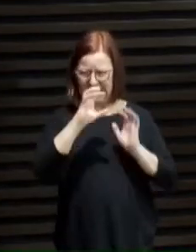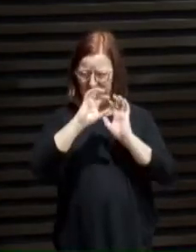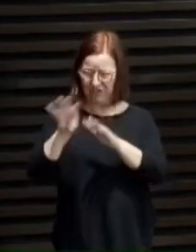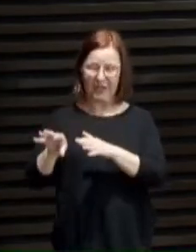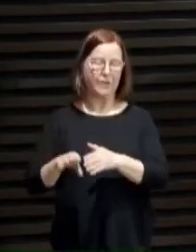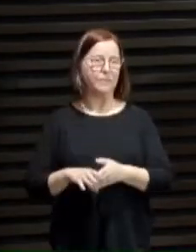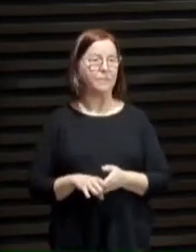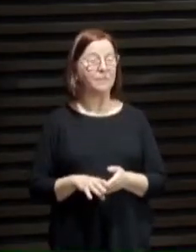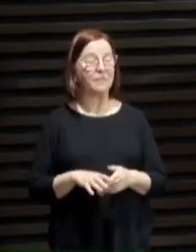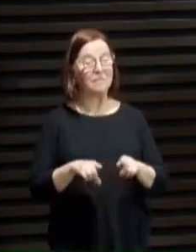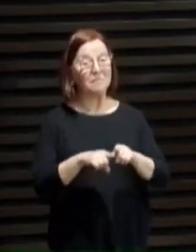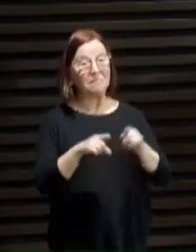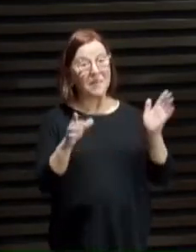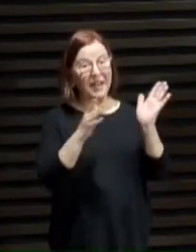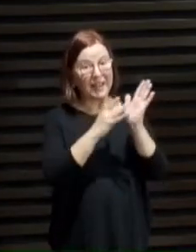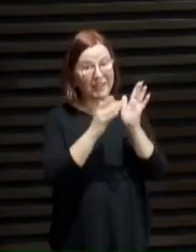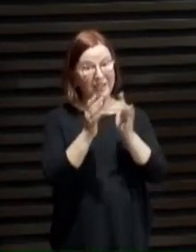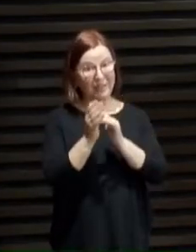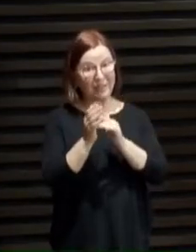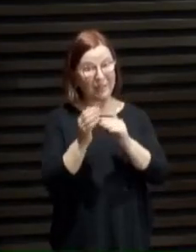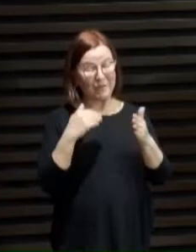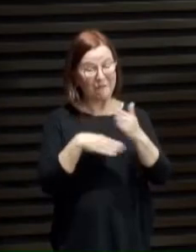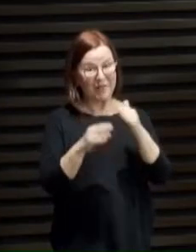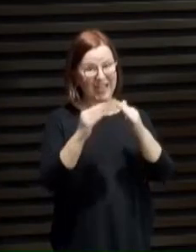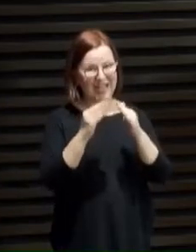Então Jesus chega à casa de Simão,